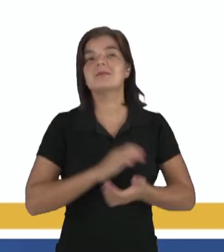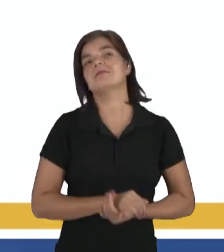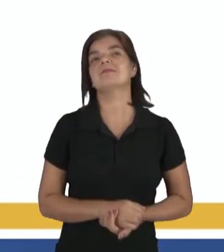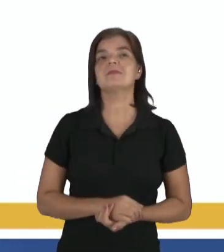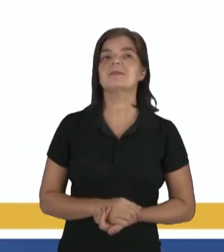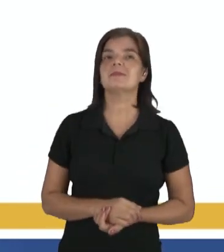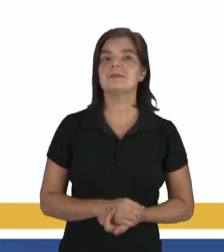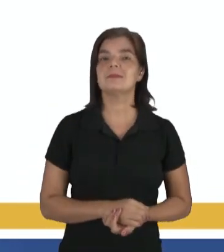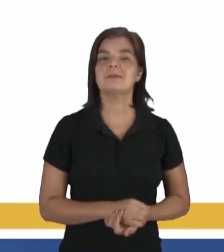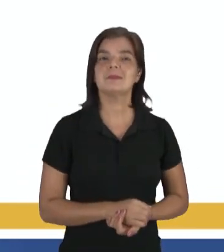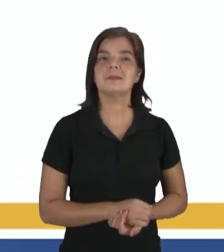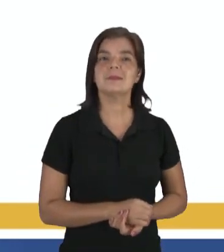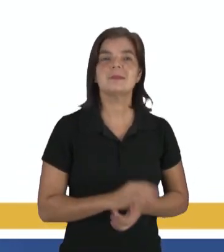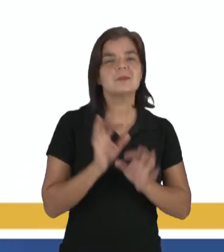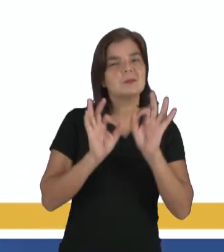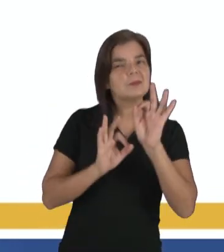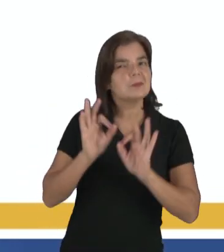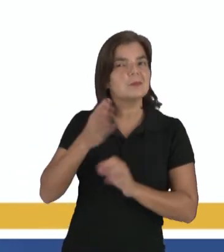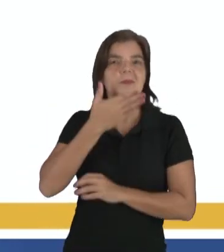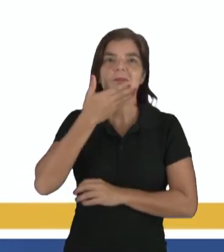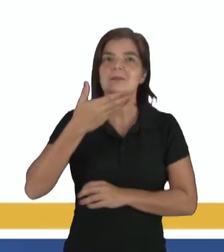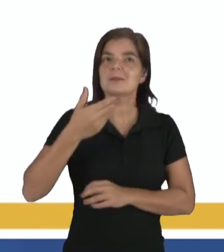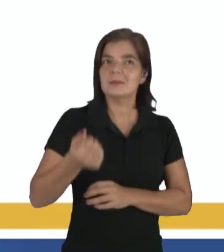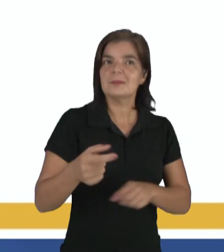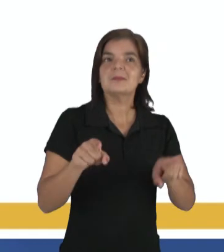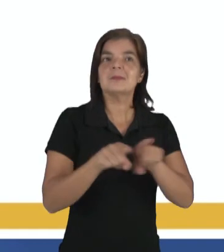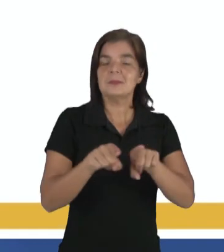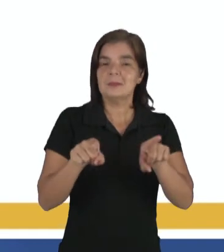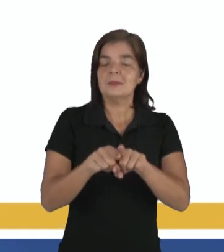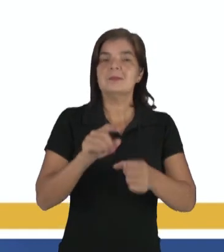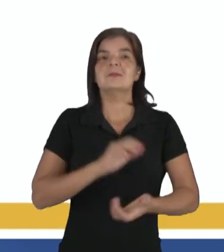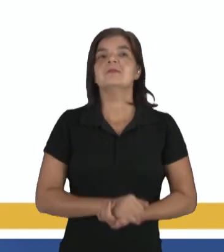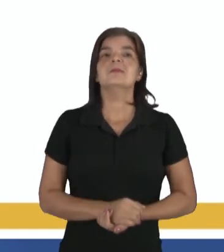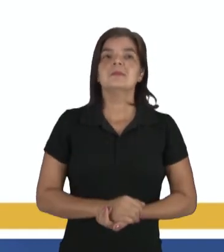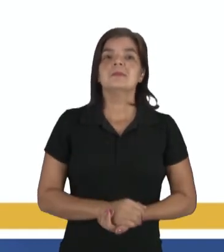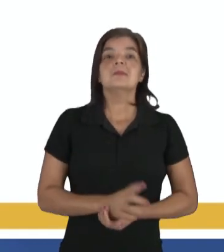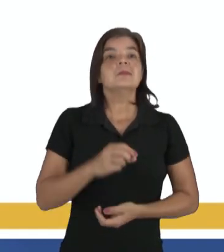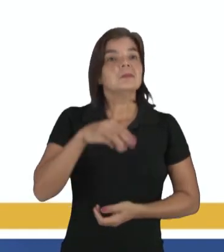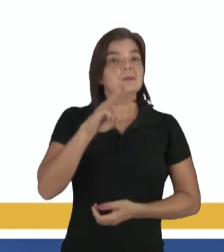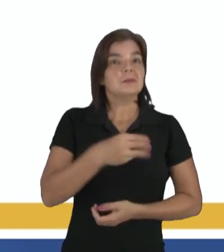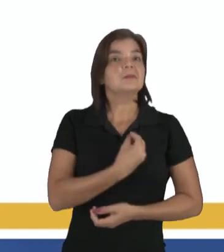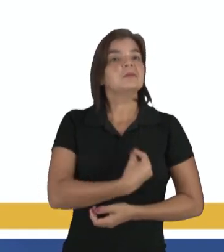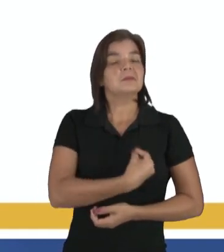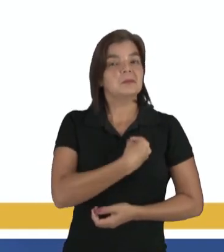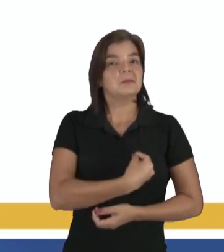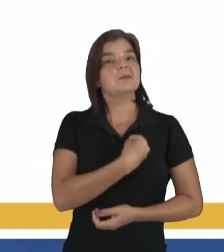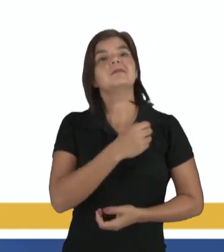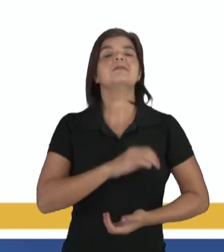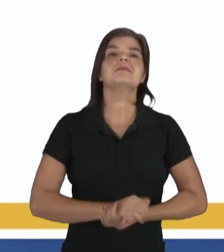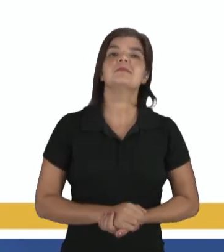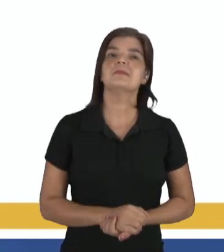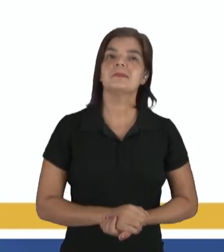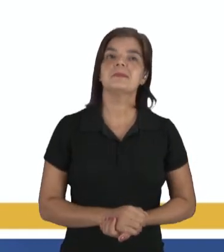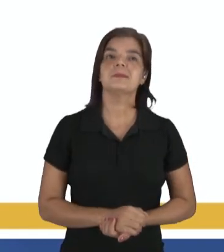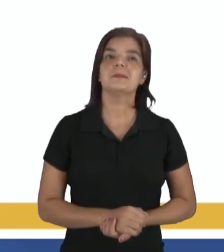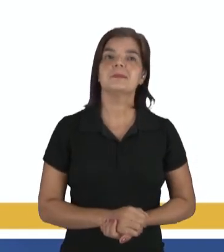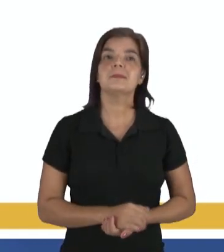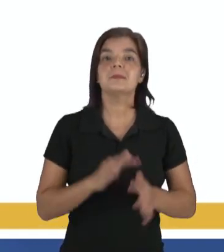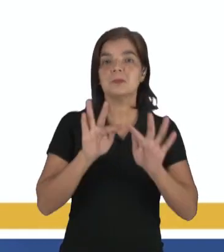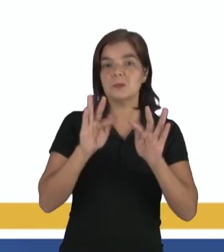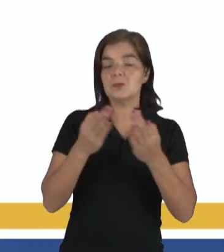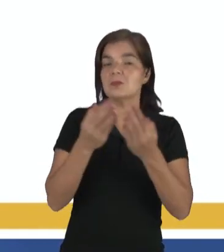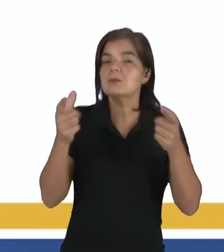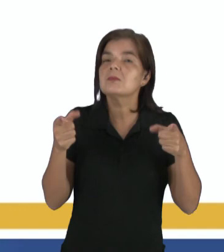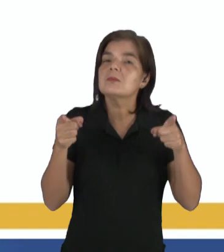ou você pode dar uma resposta mais elaborada que é o que dizer também quem quem mora com você quem é sua família no